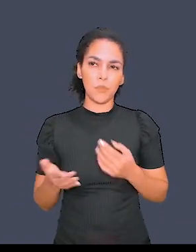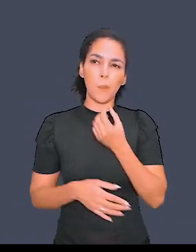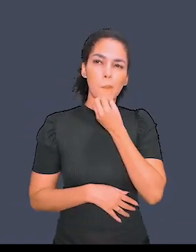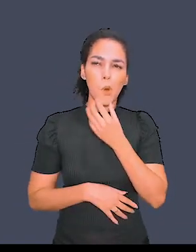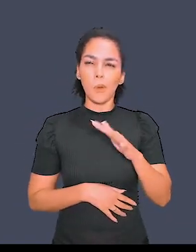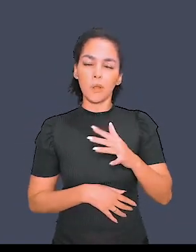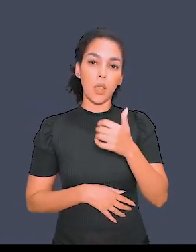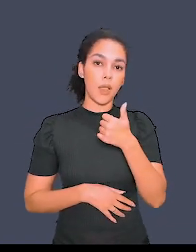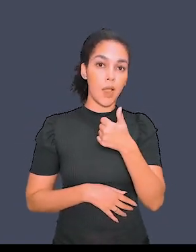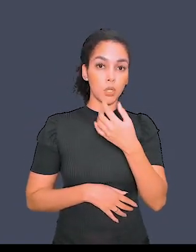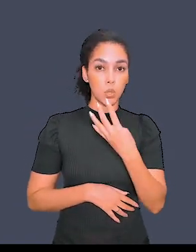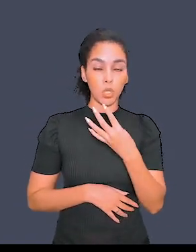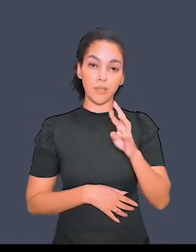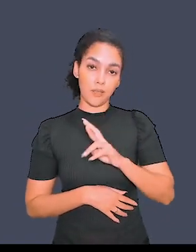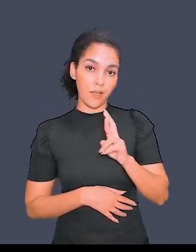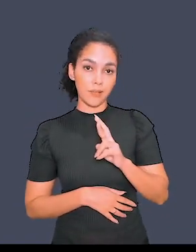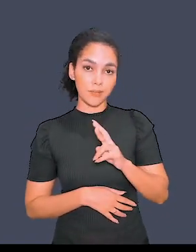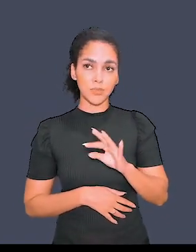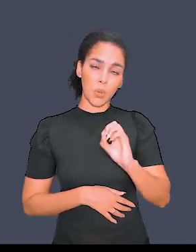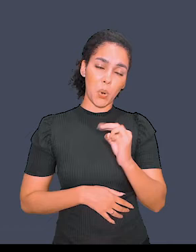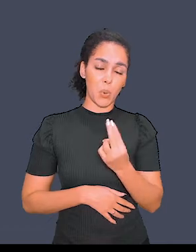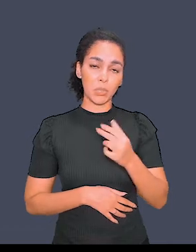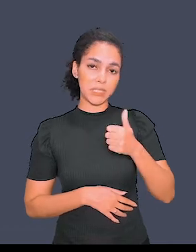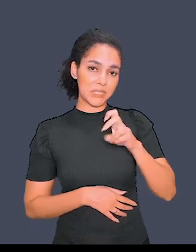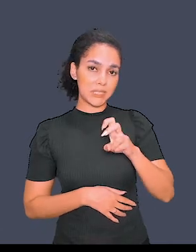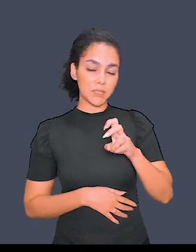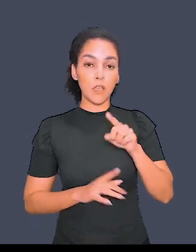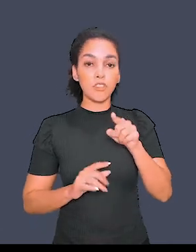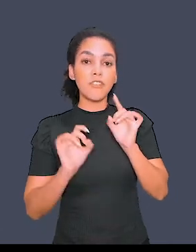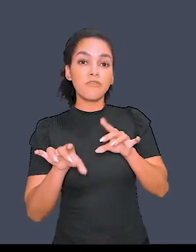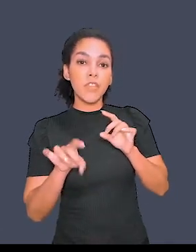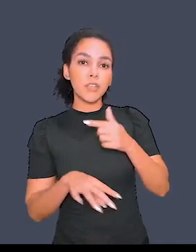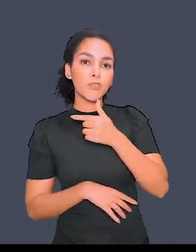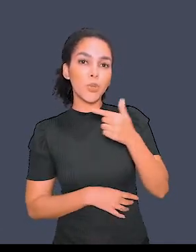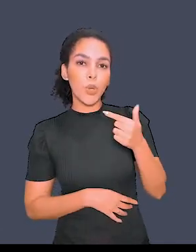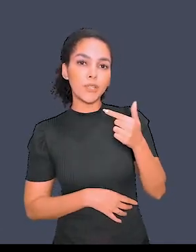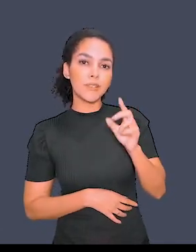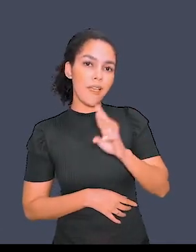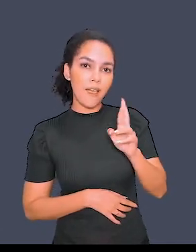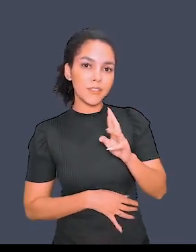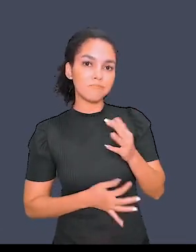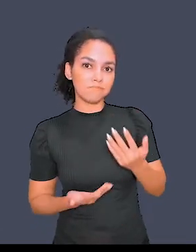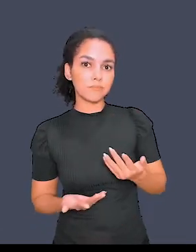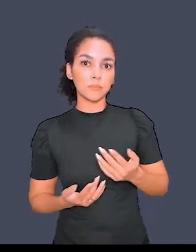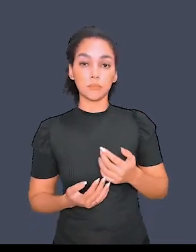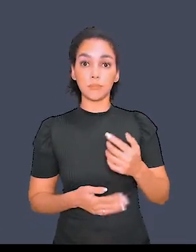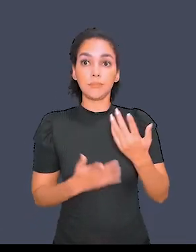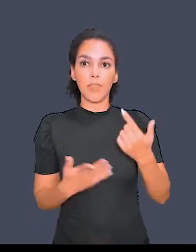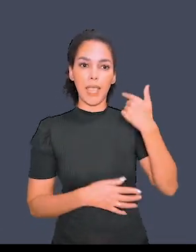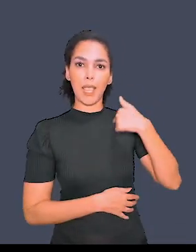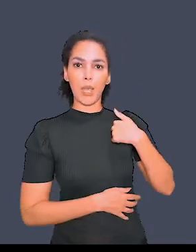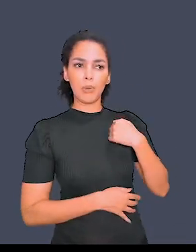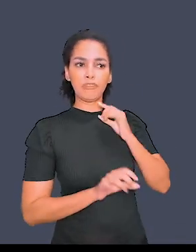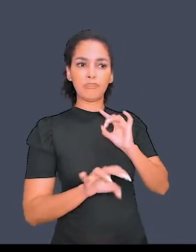de custo é R$14, R$15 de milhas Latam e você vende a 22, 23. E repara o Fialho, então, que fez a compra de várias